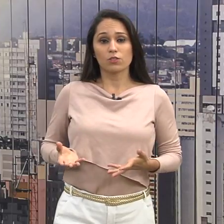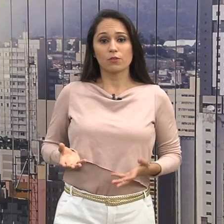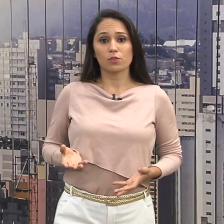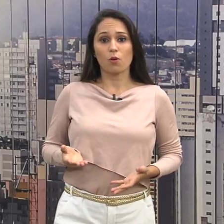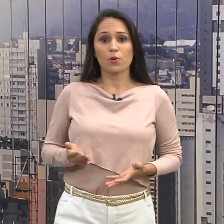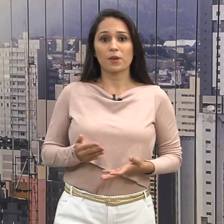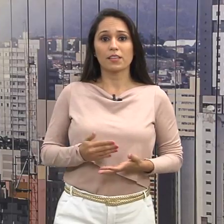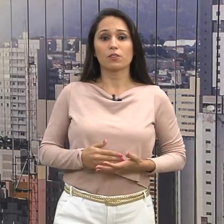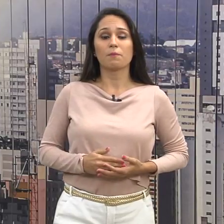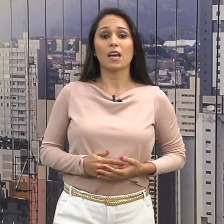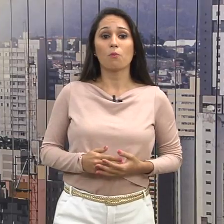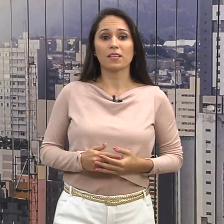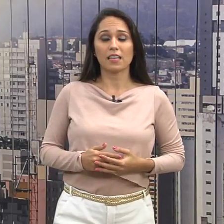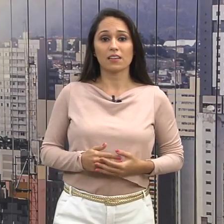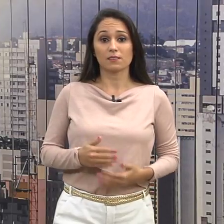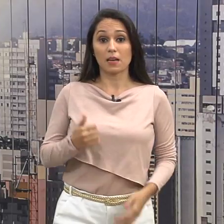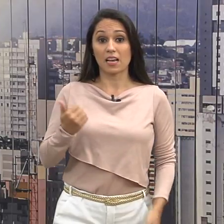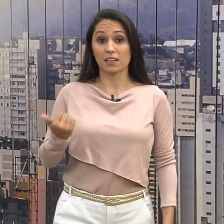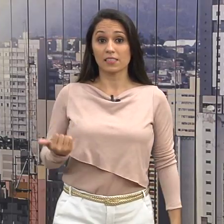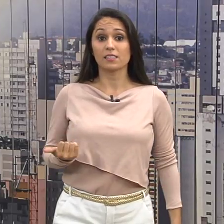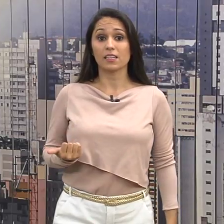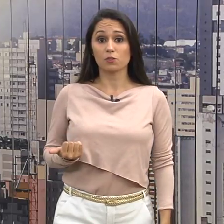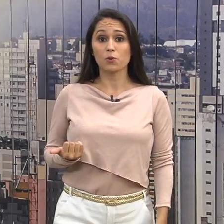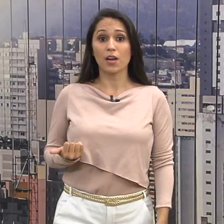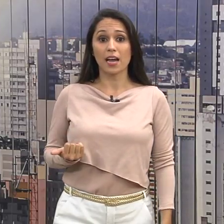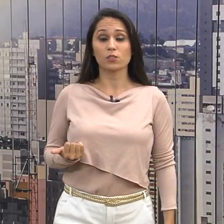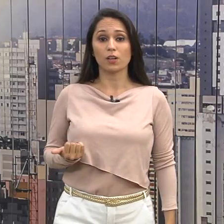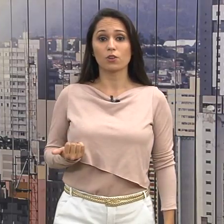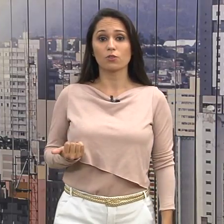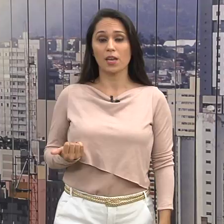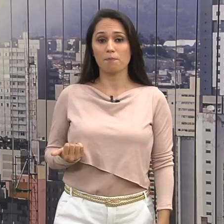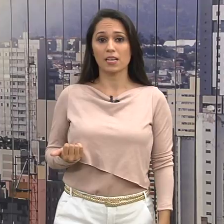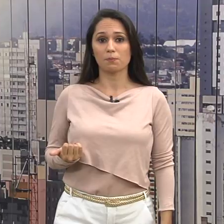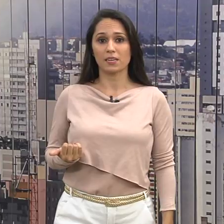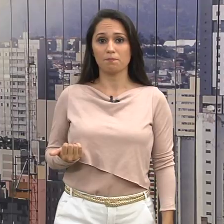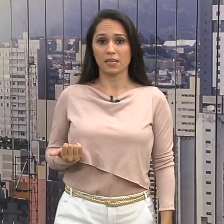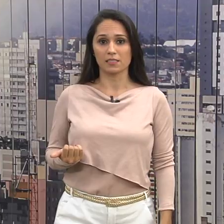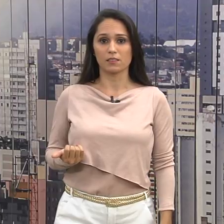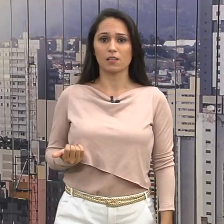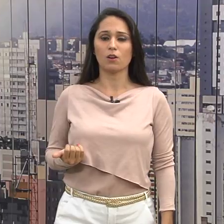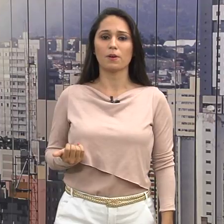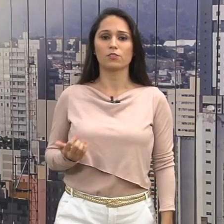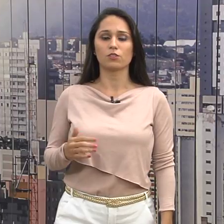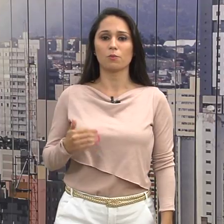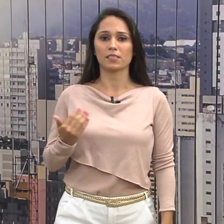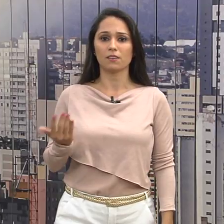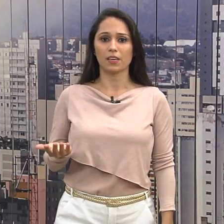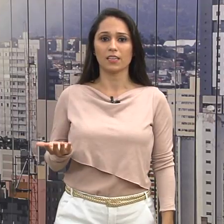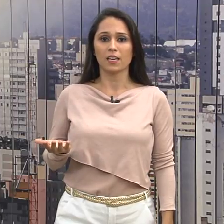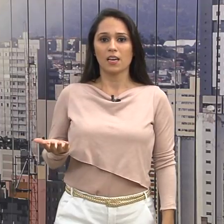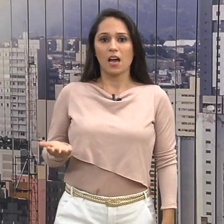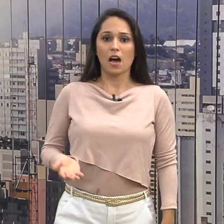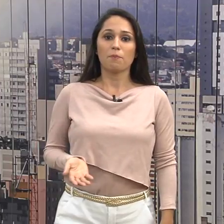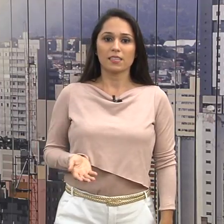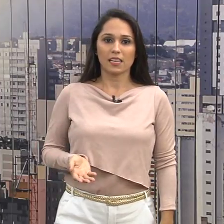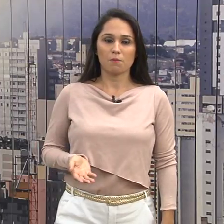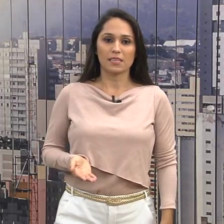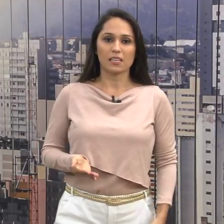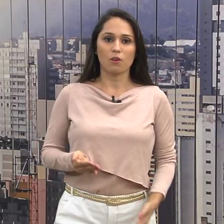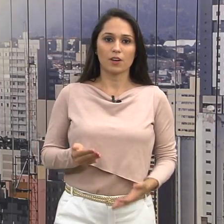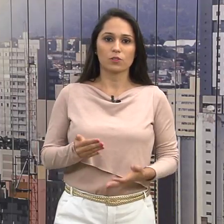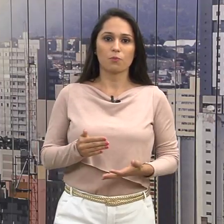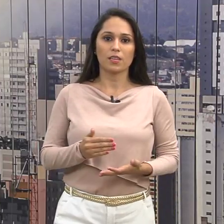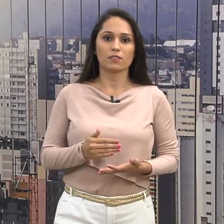mas o Executivo se comprometeu também a aumentar a 700 mil reais o valor do repasse para a empresa. Então, a partir do mês que vem, a